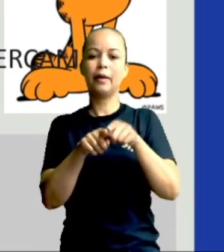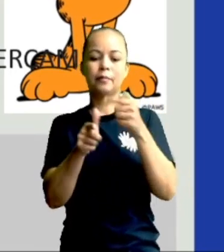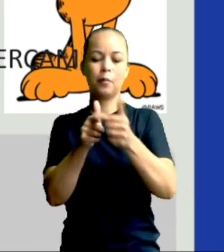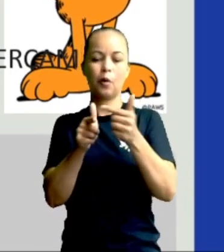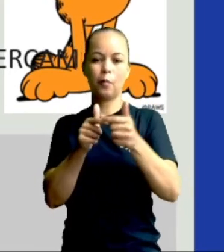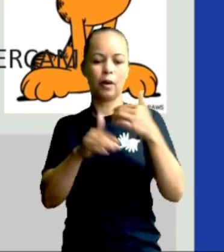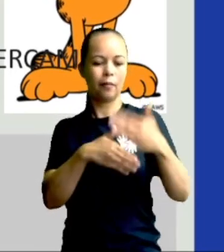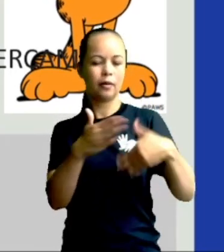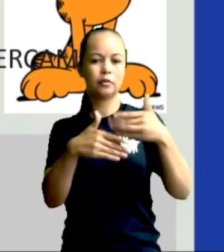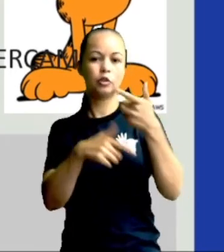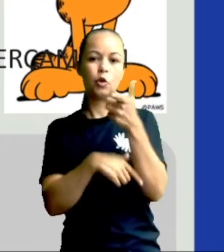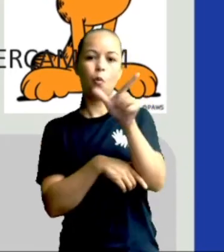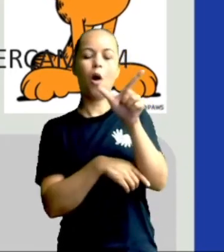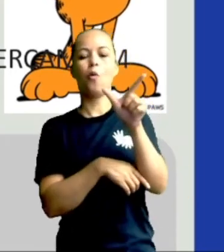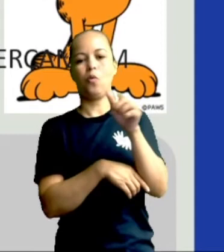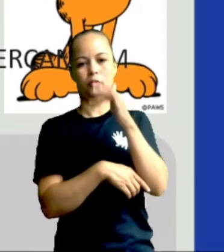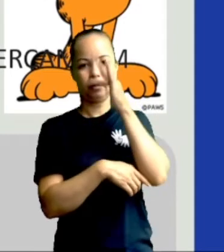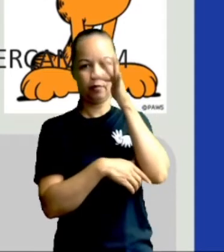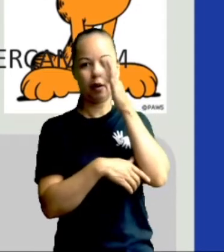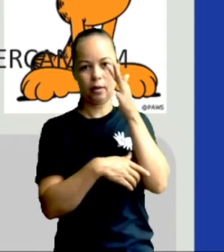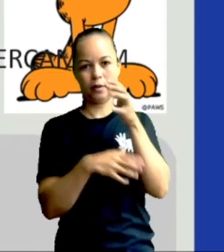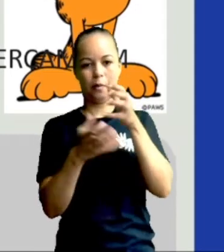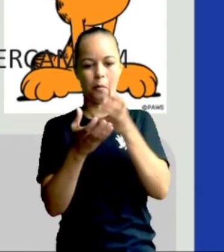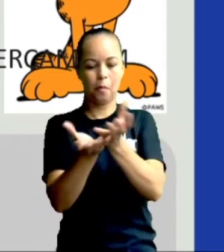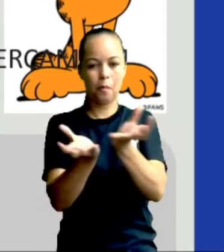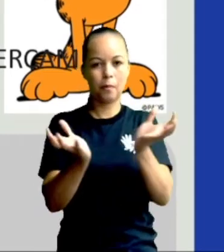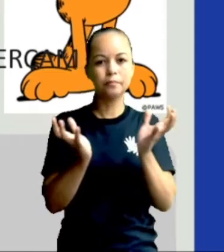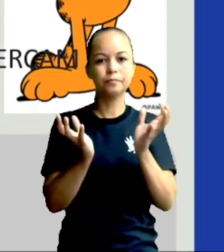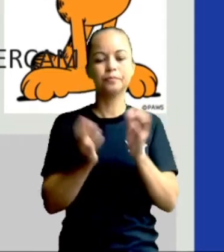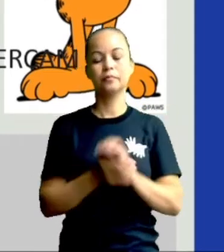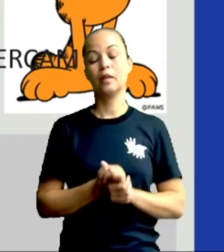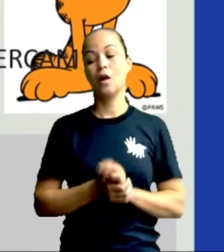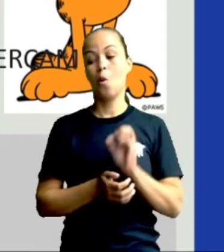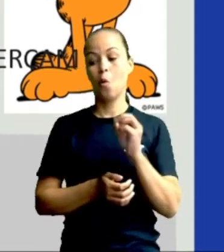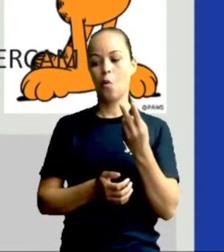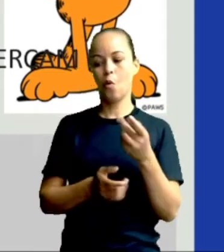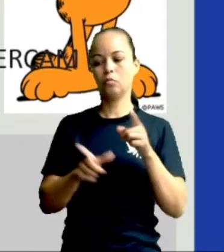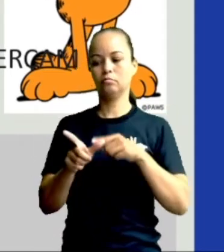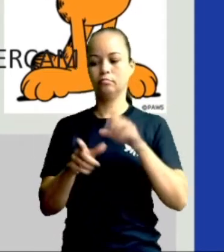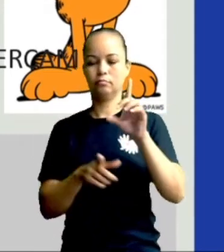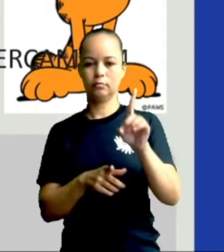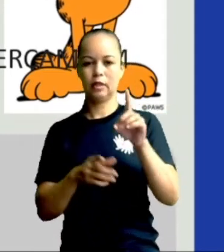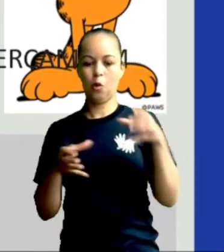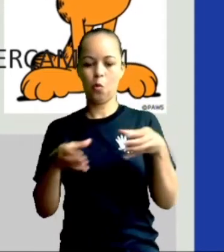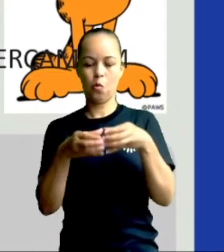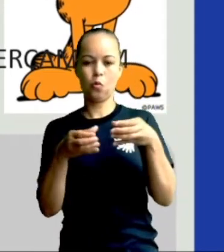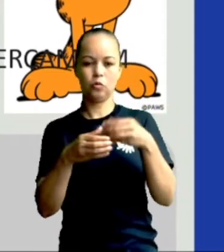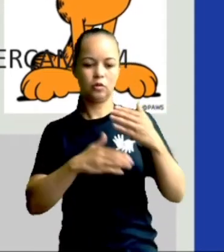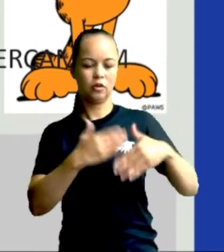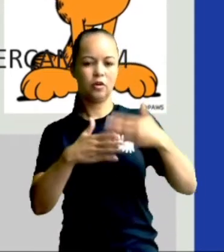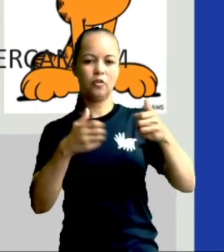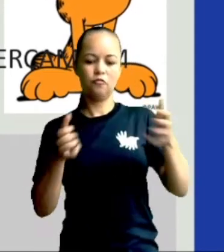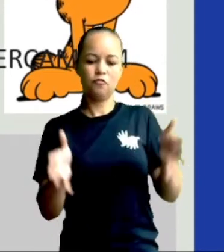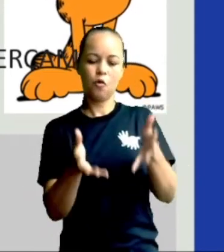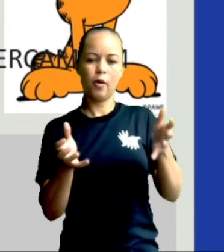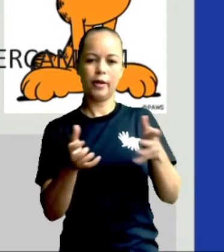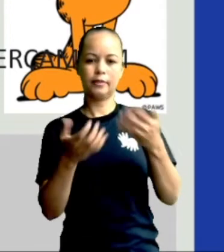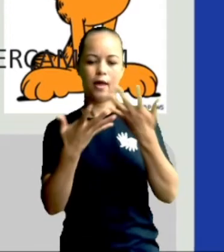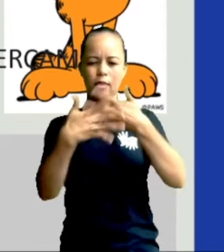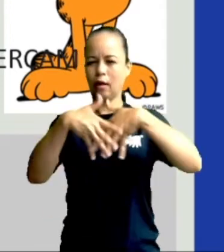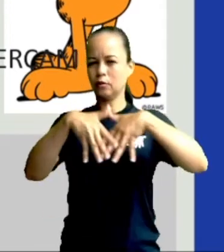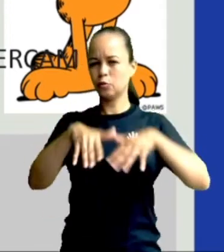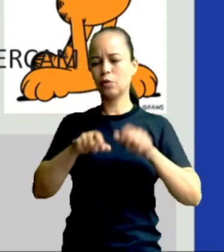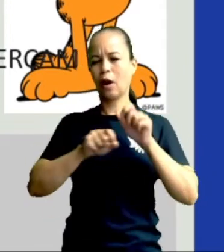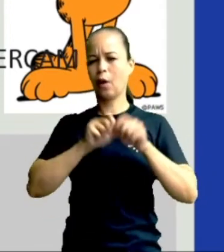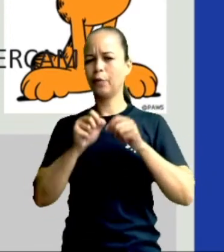prejudicar o desenvolvimento de uma plantação? Ou letra D, é o conjunto de condições e influências naturais que